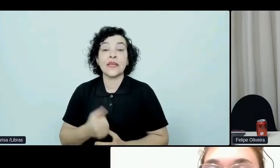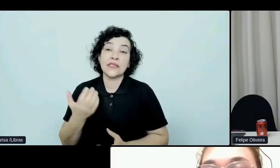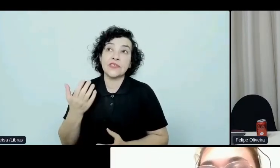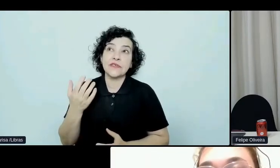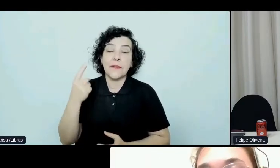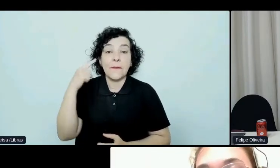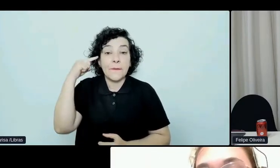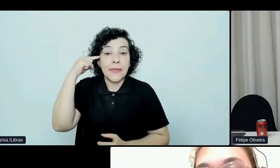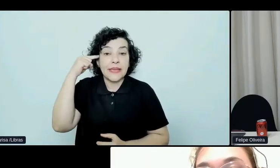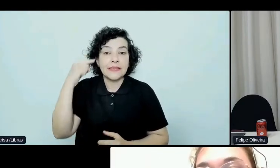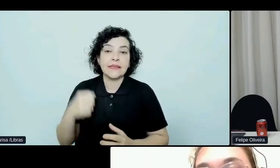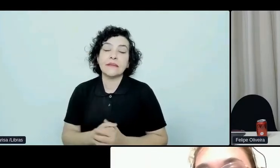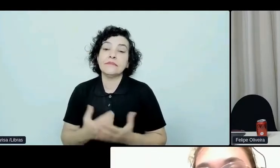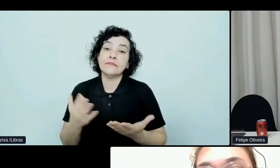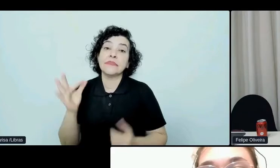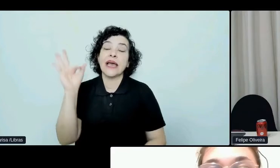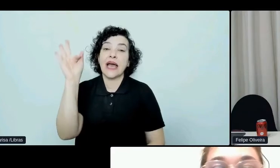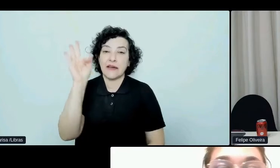aquilo.